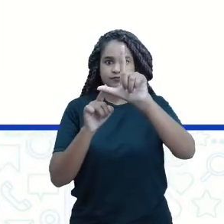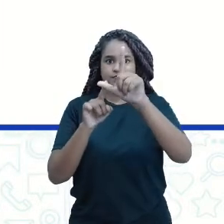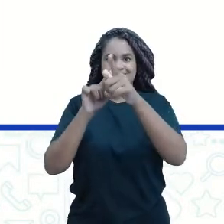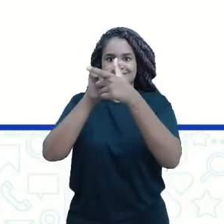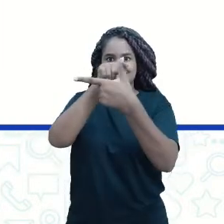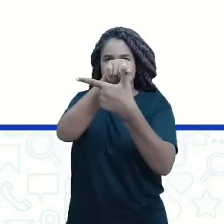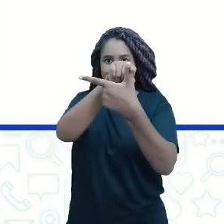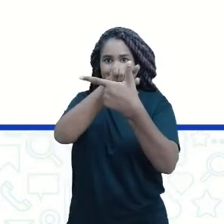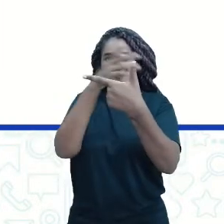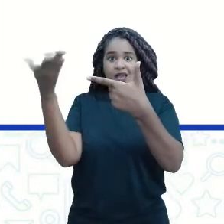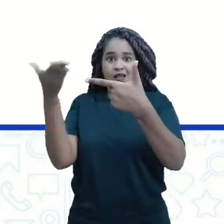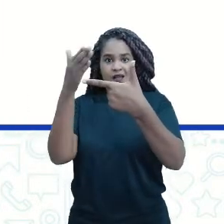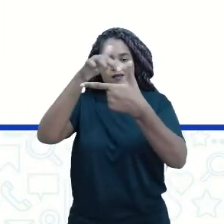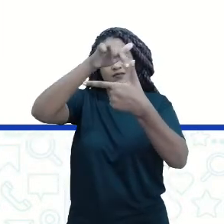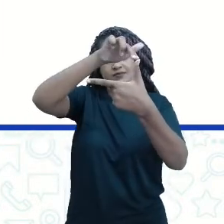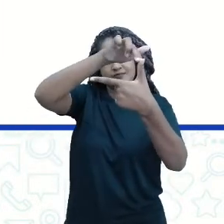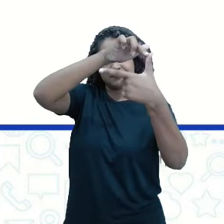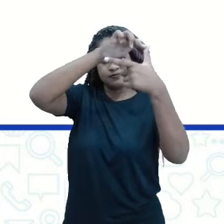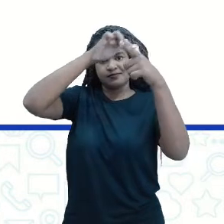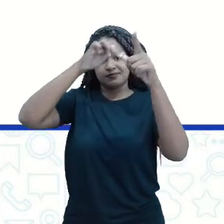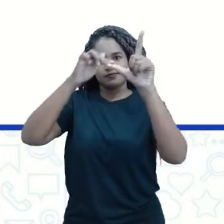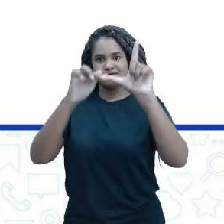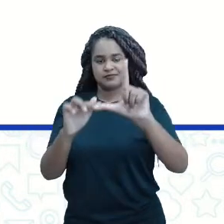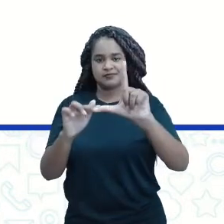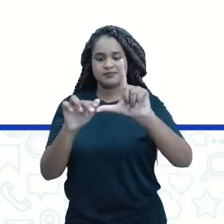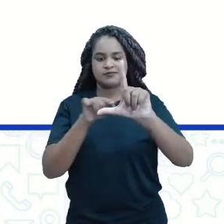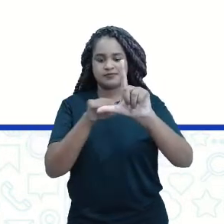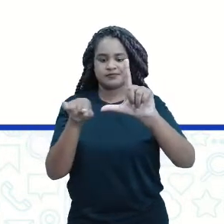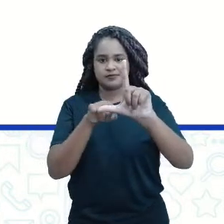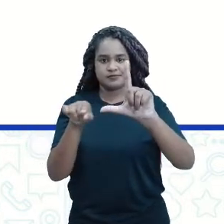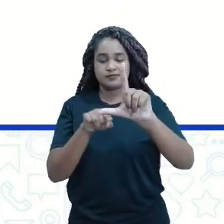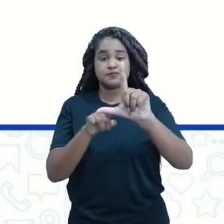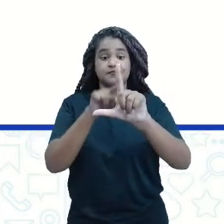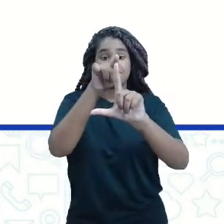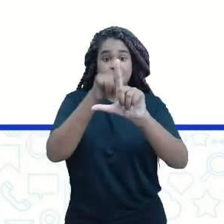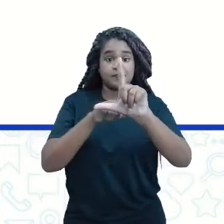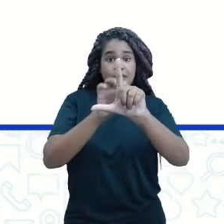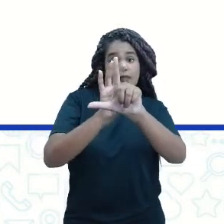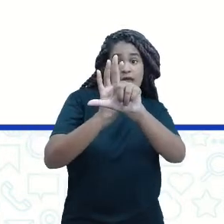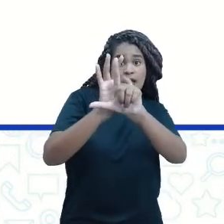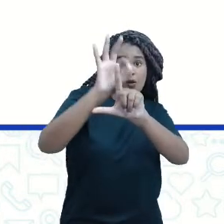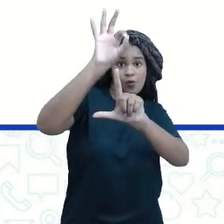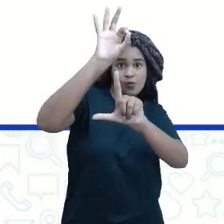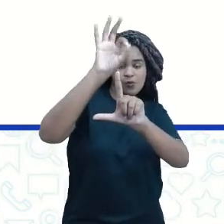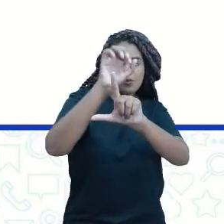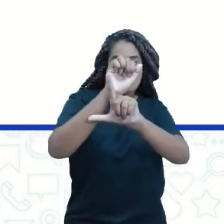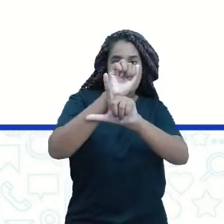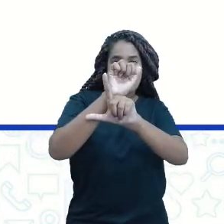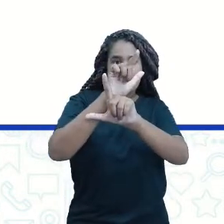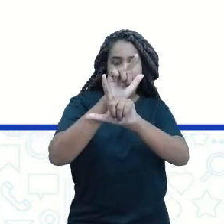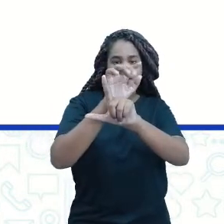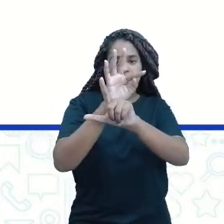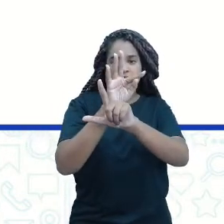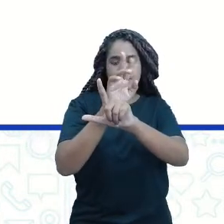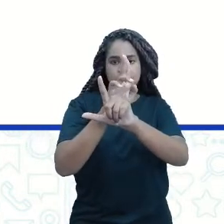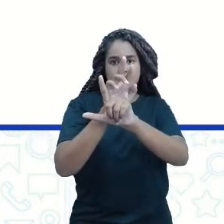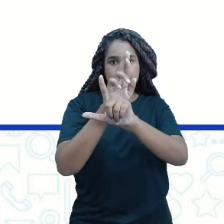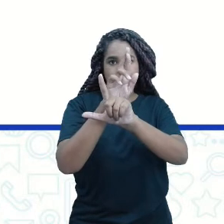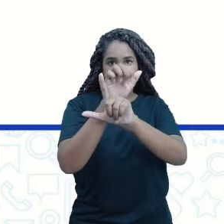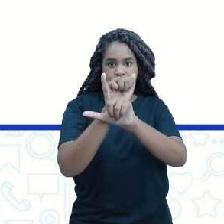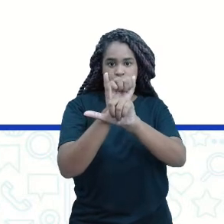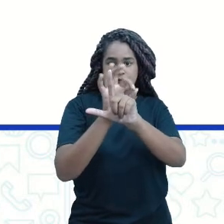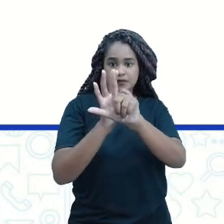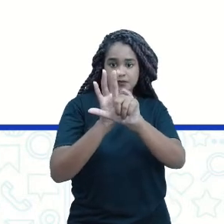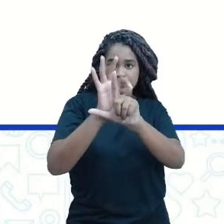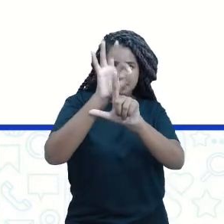com essa nova perspectiva, a altura vai coincidir com o mesmo valor do cateto. Então, a gente já começa a comparar aí esse tipo